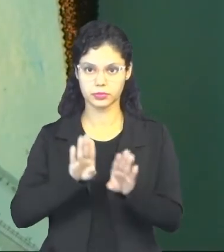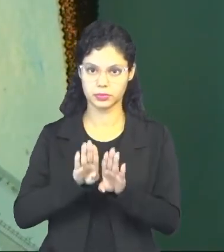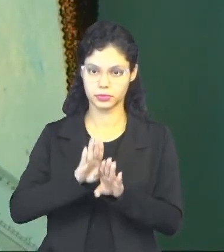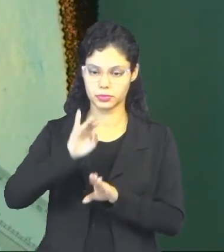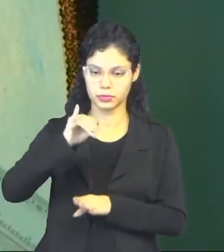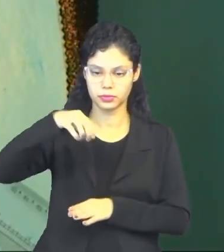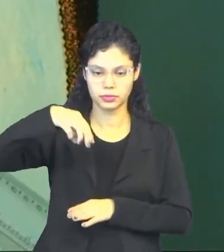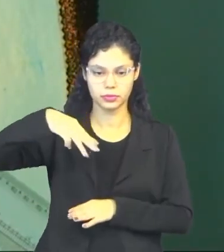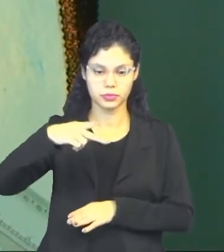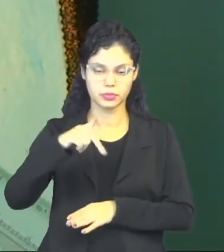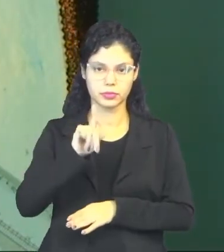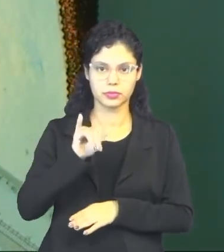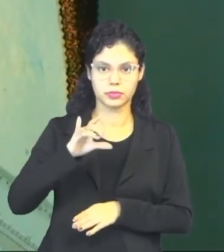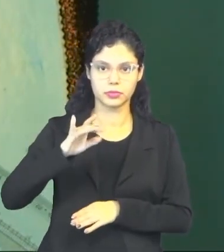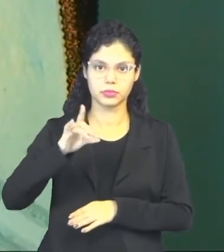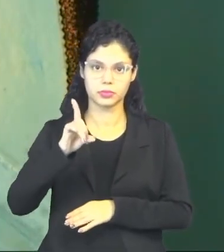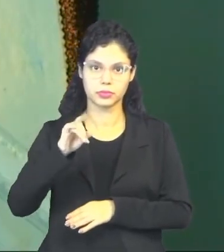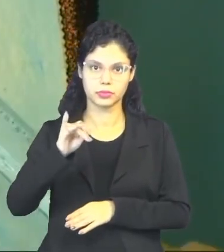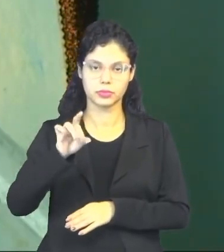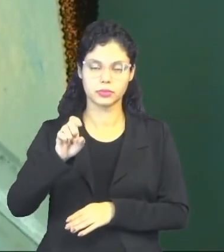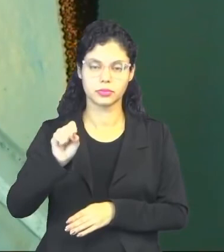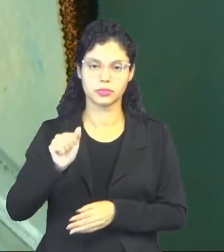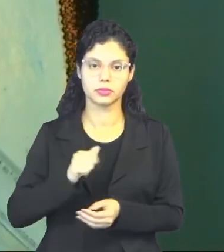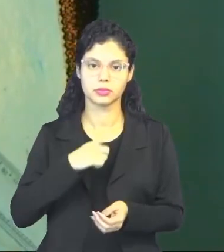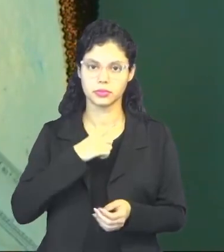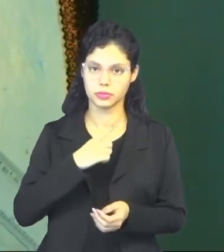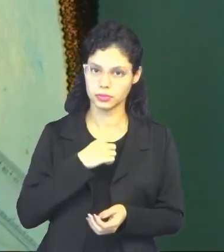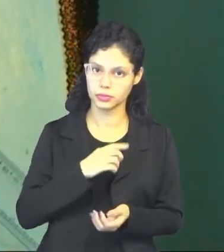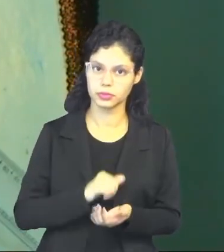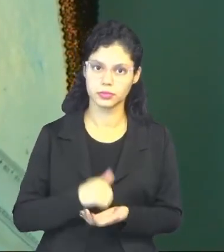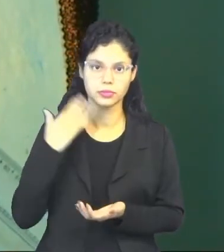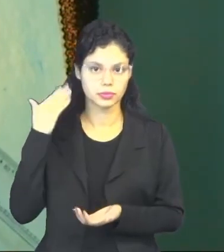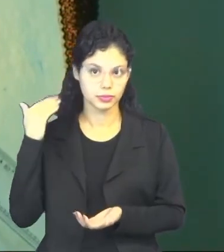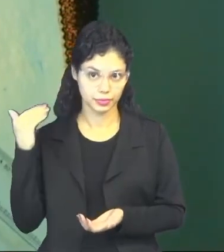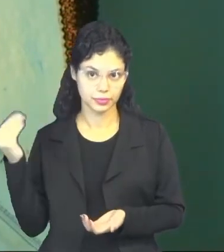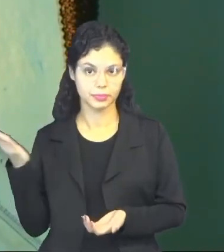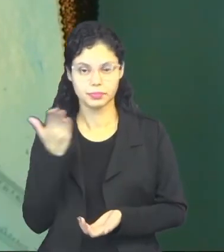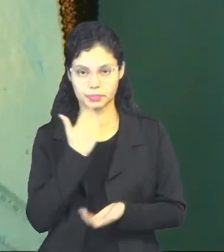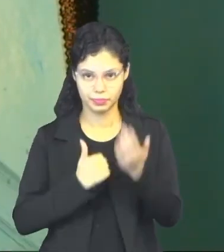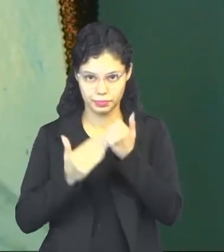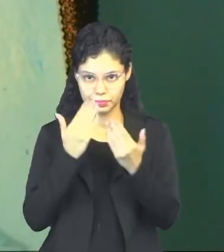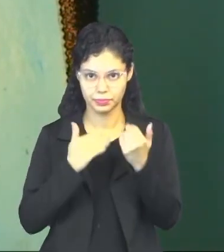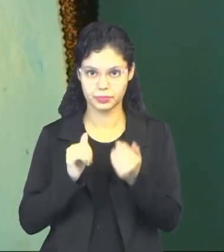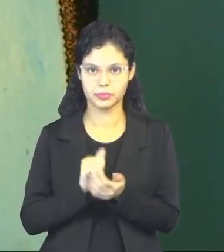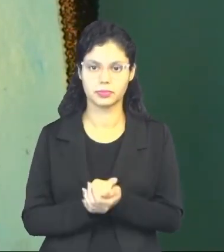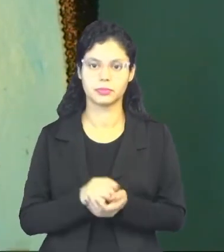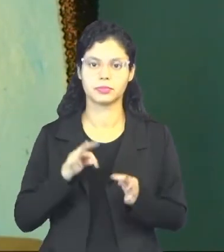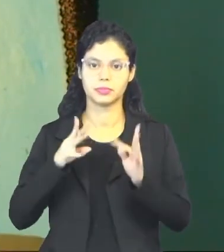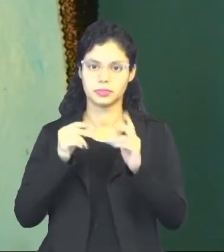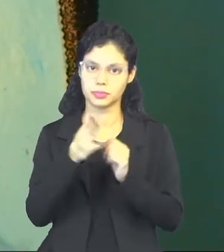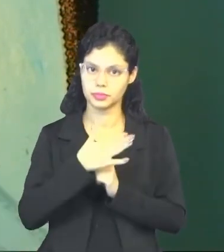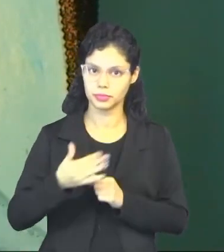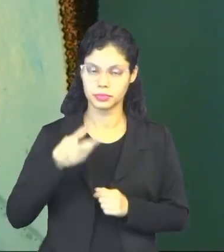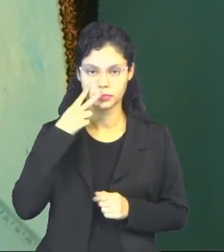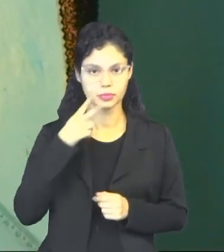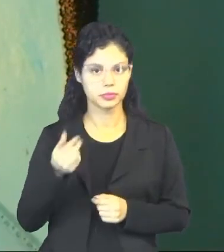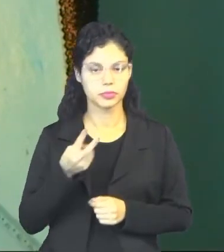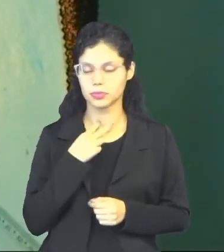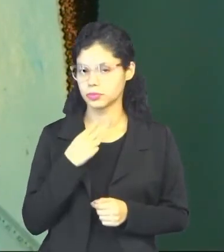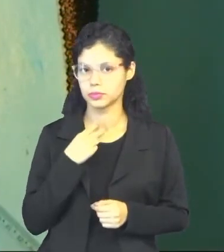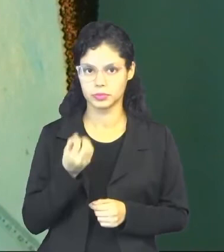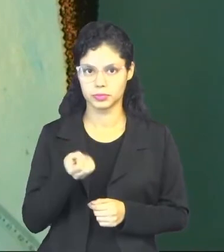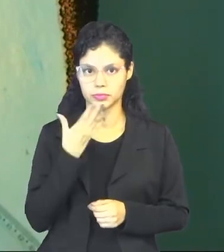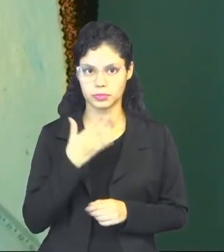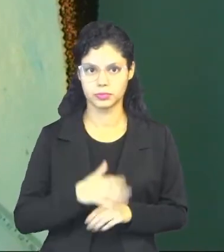implícitas. A gente pode localizar, ok? Afinal, ela tem a forma de comilona, né? Comeu o peixe todo e o Cebolinha ficou sem poder tirar